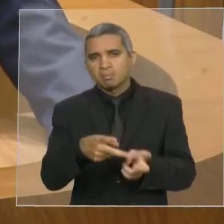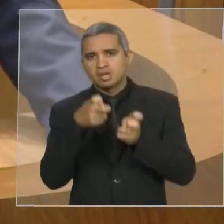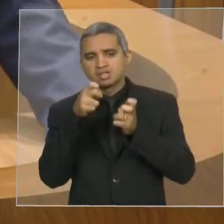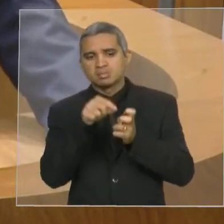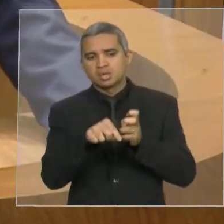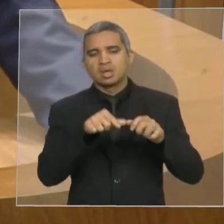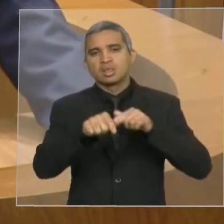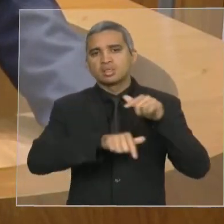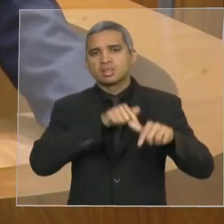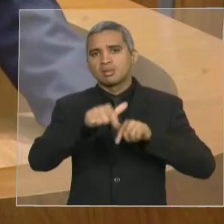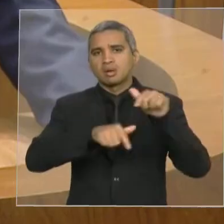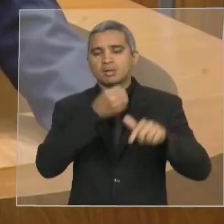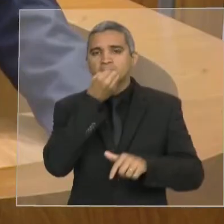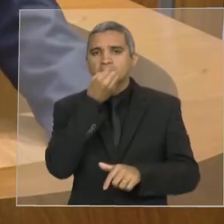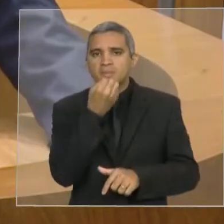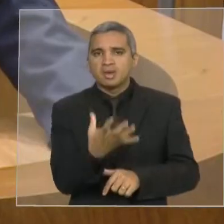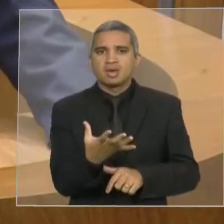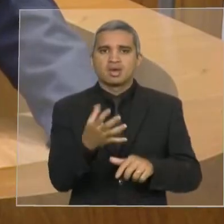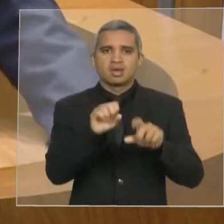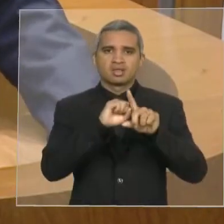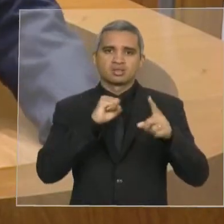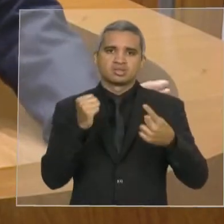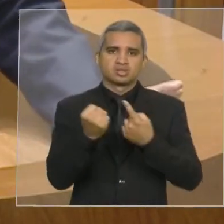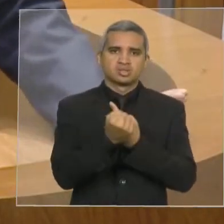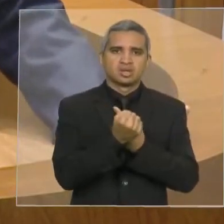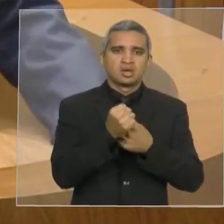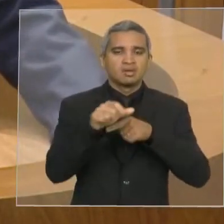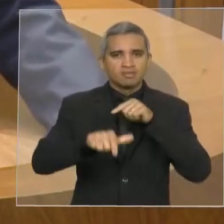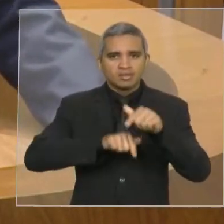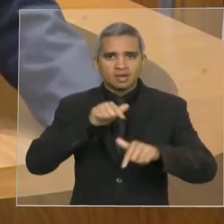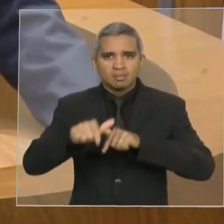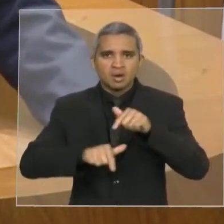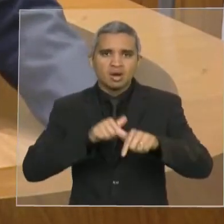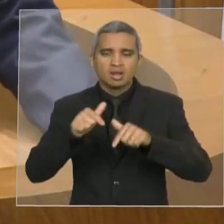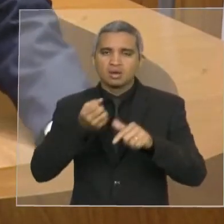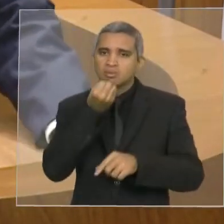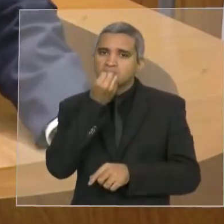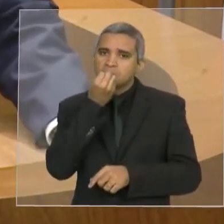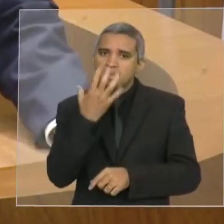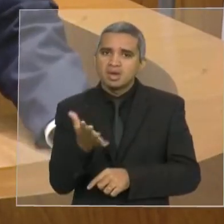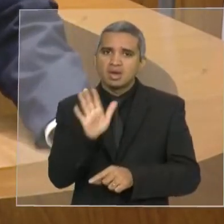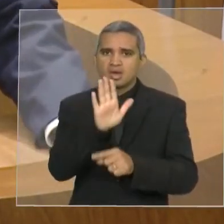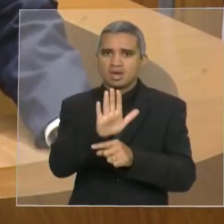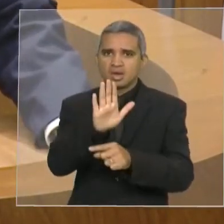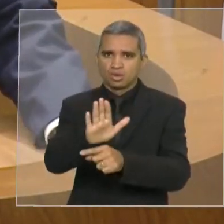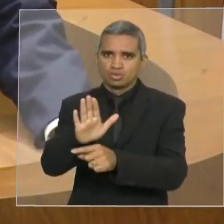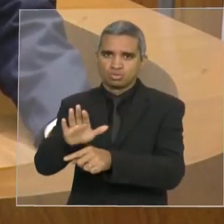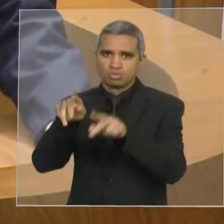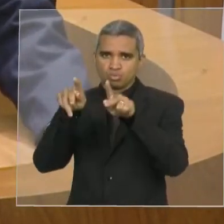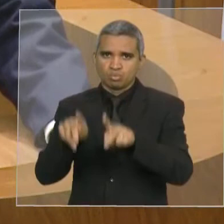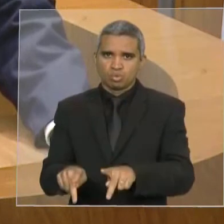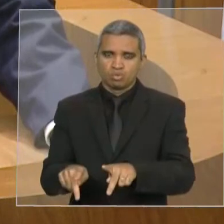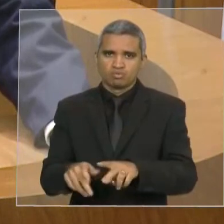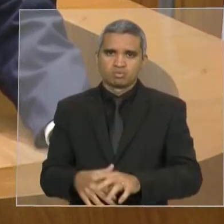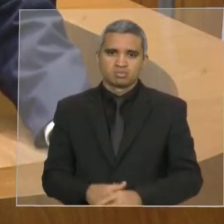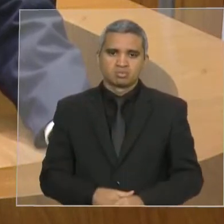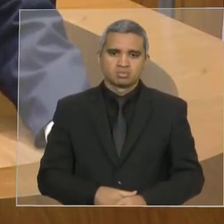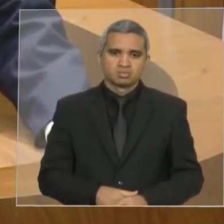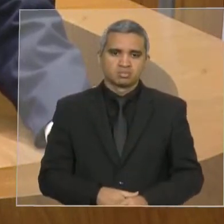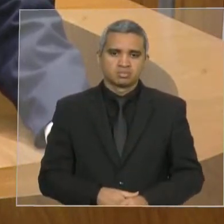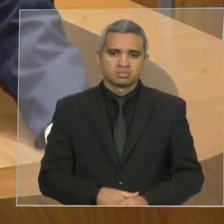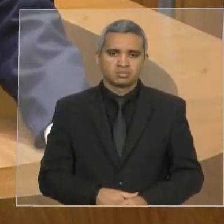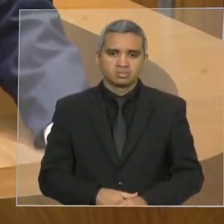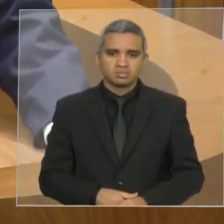o bem comum, para o bem da população, sem ver a questão de empreguismo, sem ver a questão